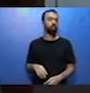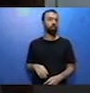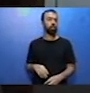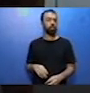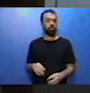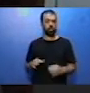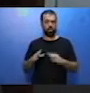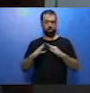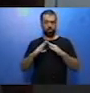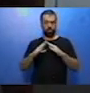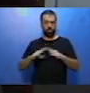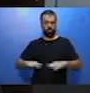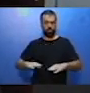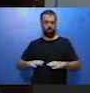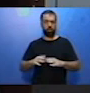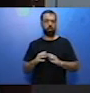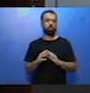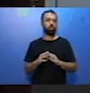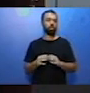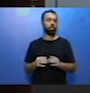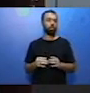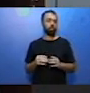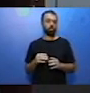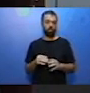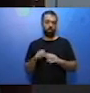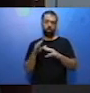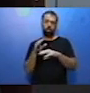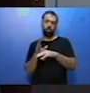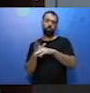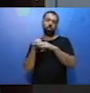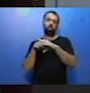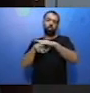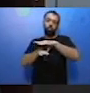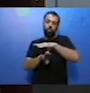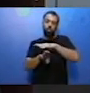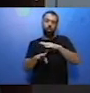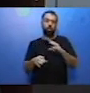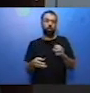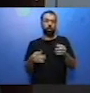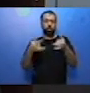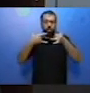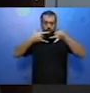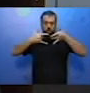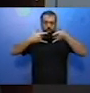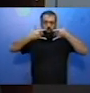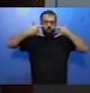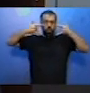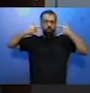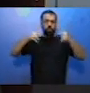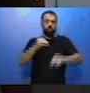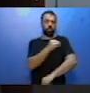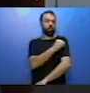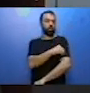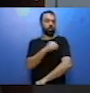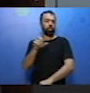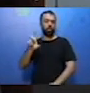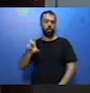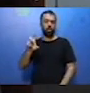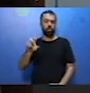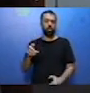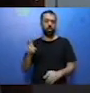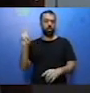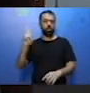passando fica em casa se precisar sair usa macri alcangel ok hashtag ficar em